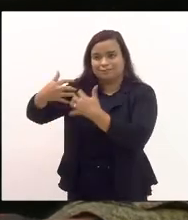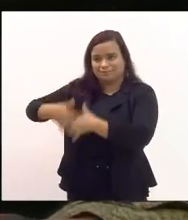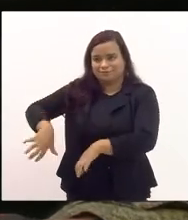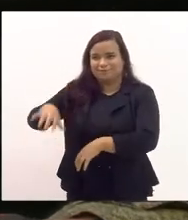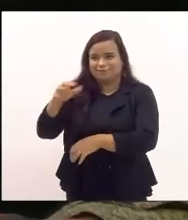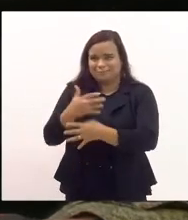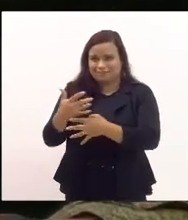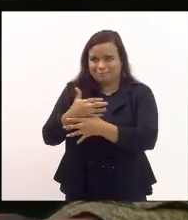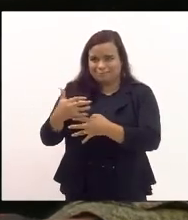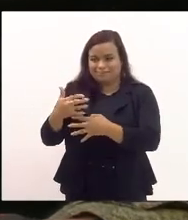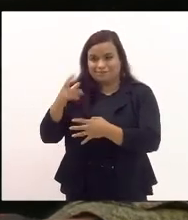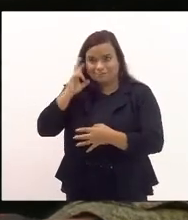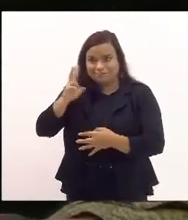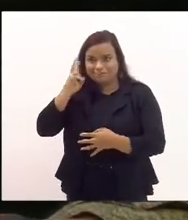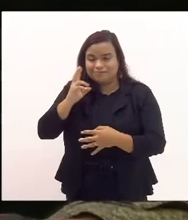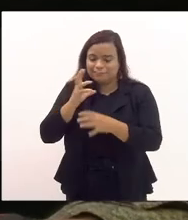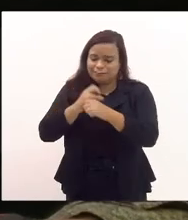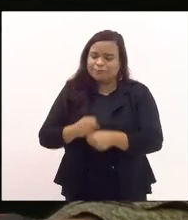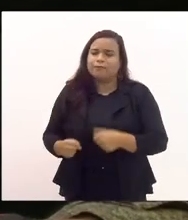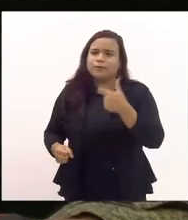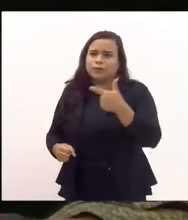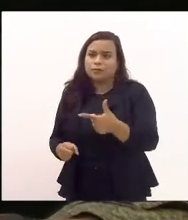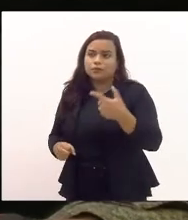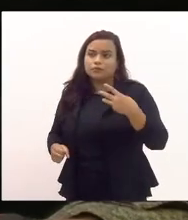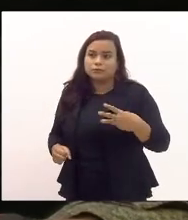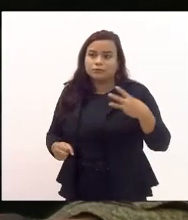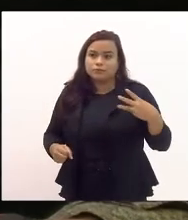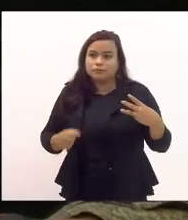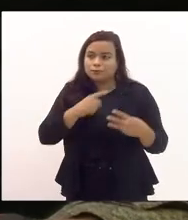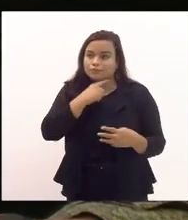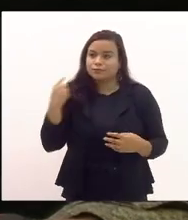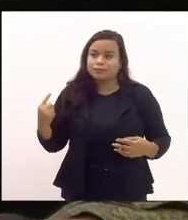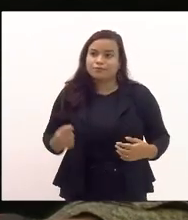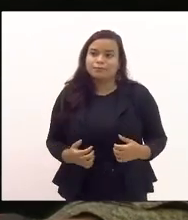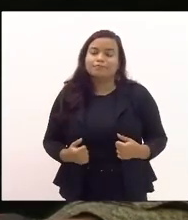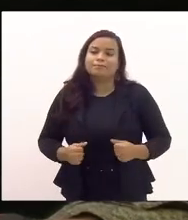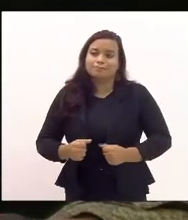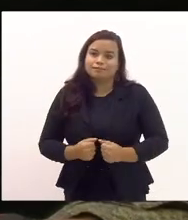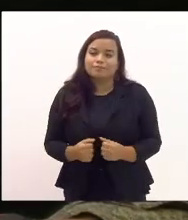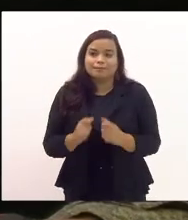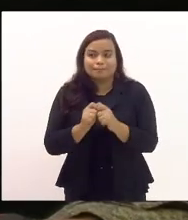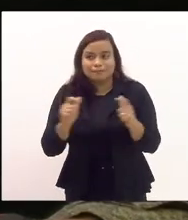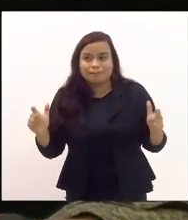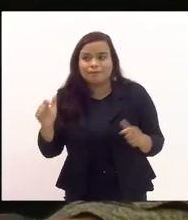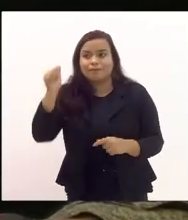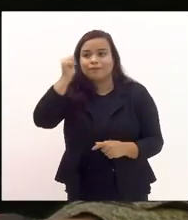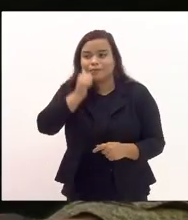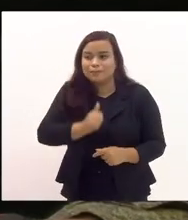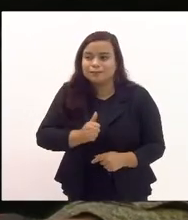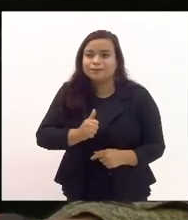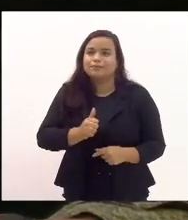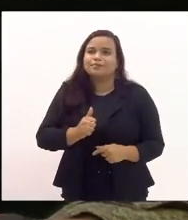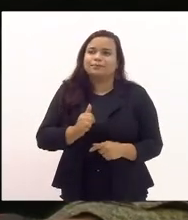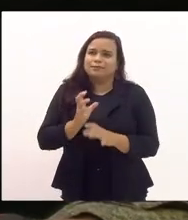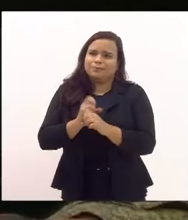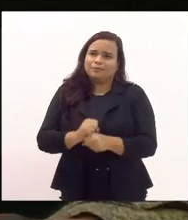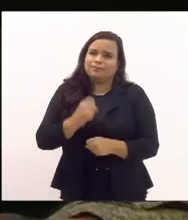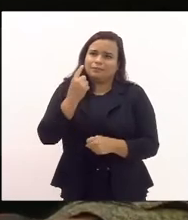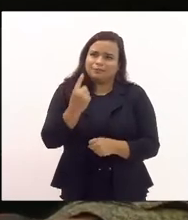lembrar foram 233 mortos em sua maioria mulheres foram